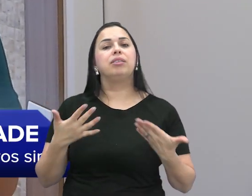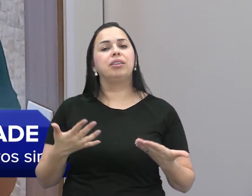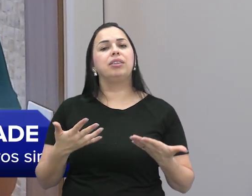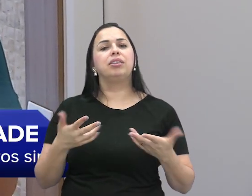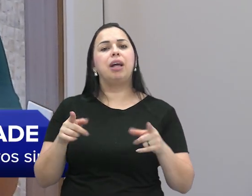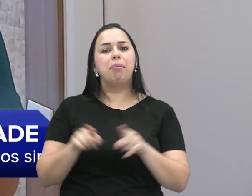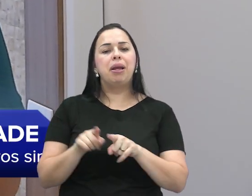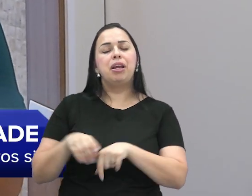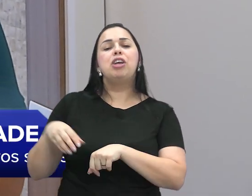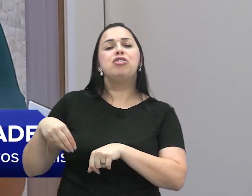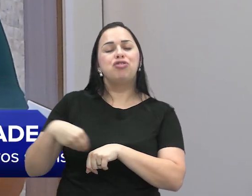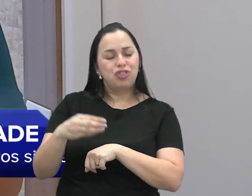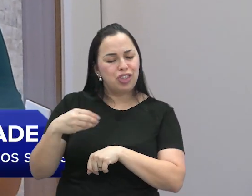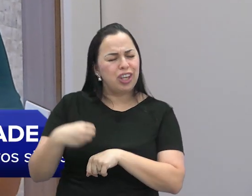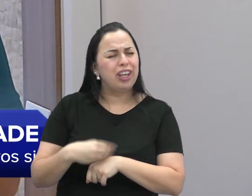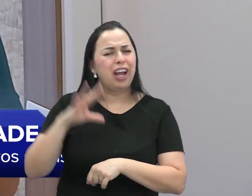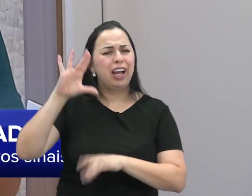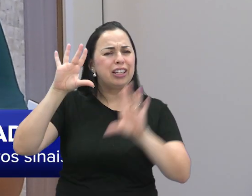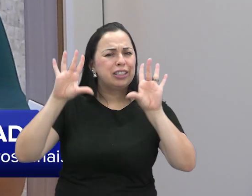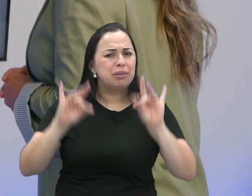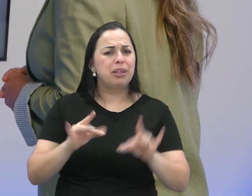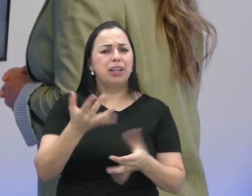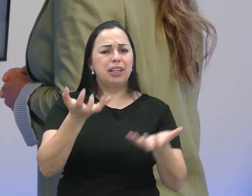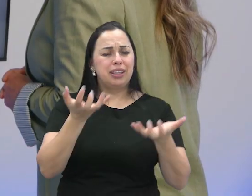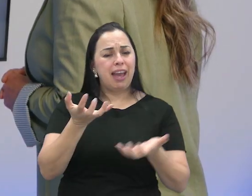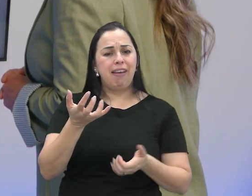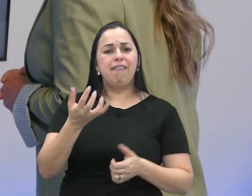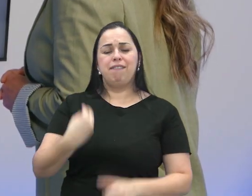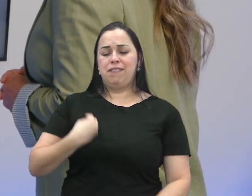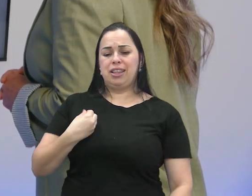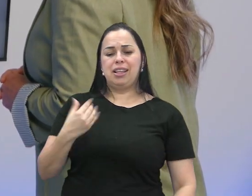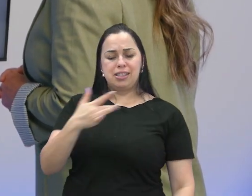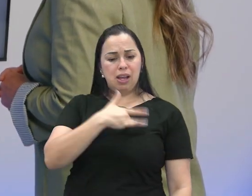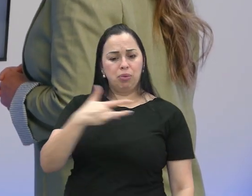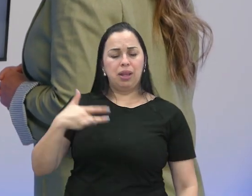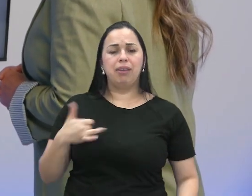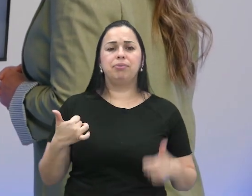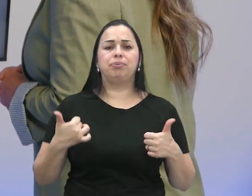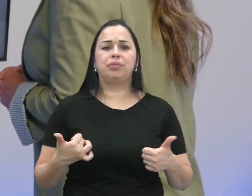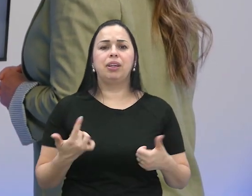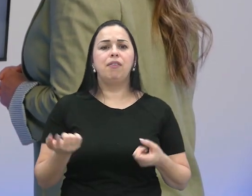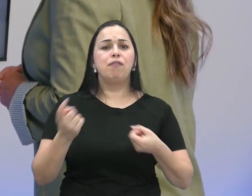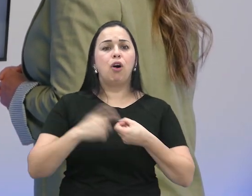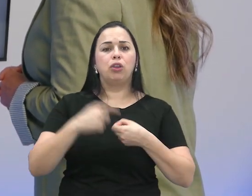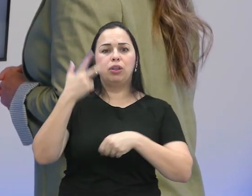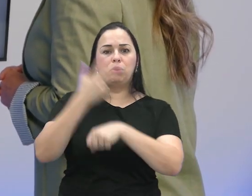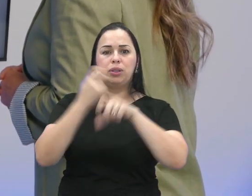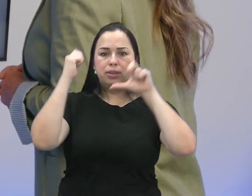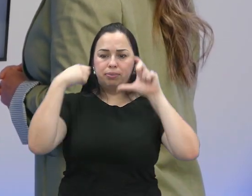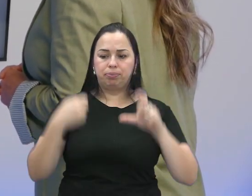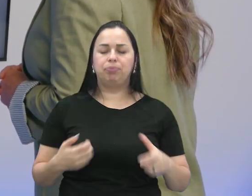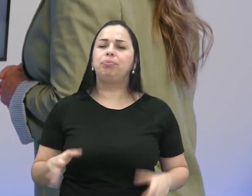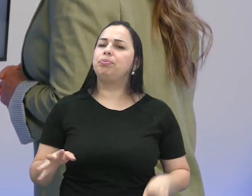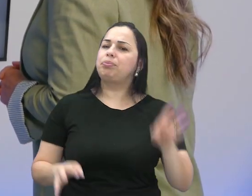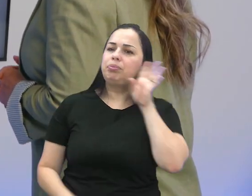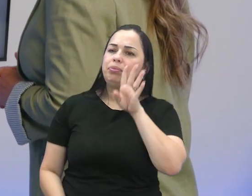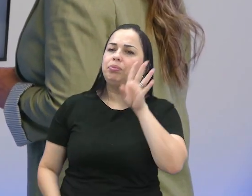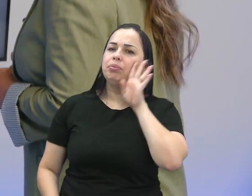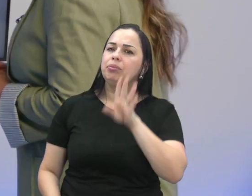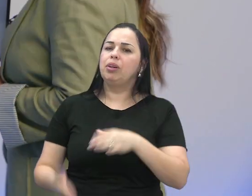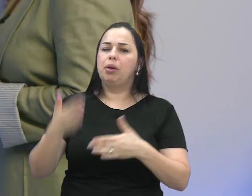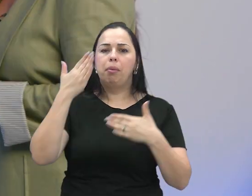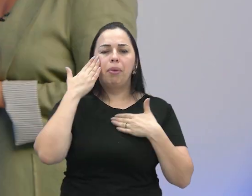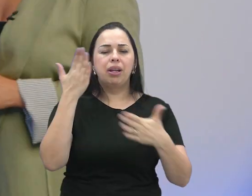outros sinais e deixou também dicas para quem quer ter uma vida mais saudável. Não é, Francine? Volto com você aí no estúdio. Legal, João.